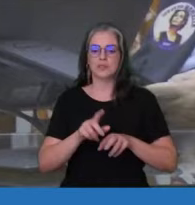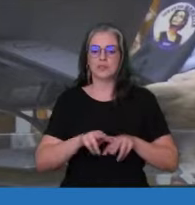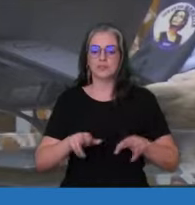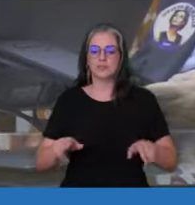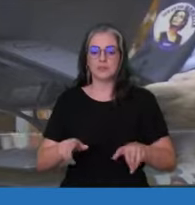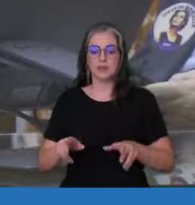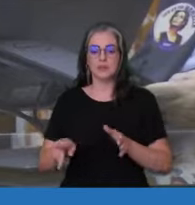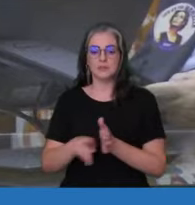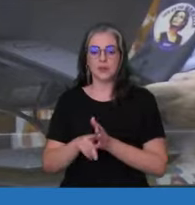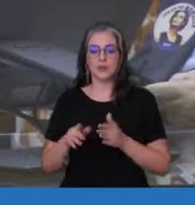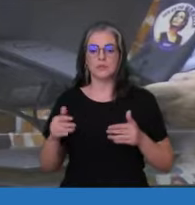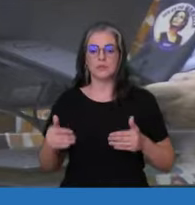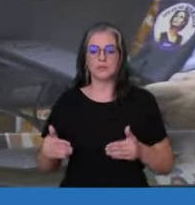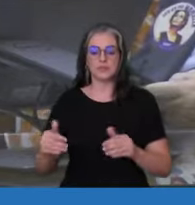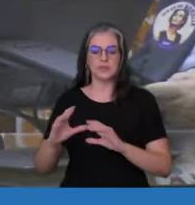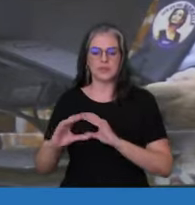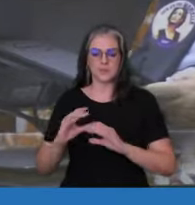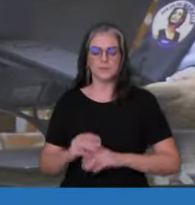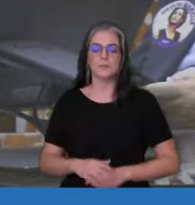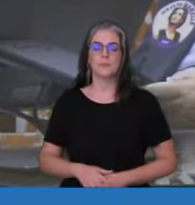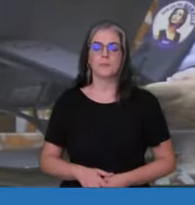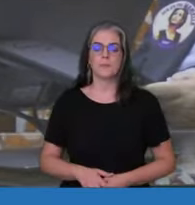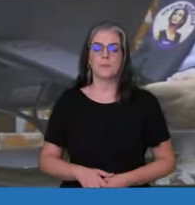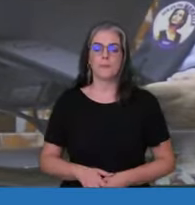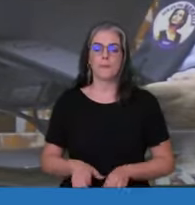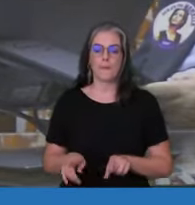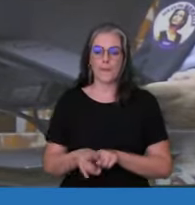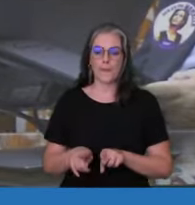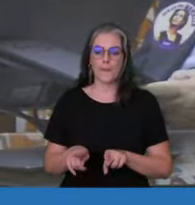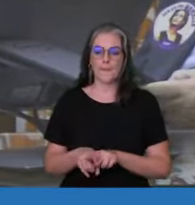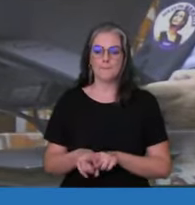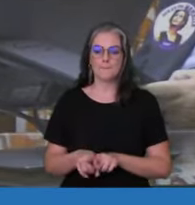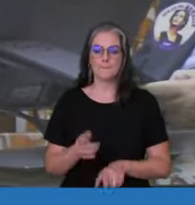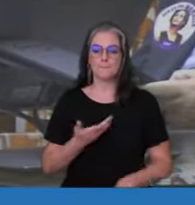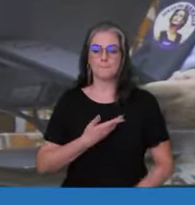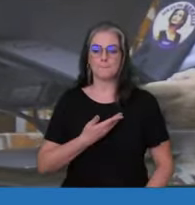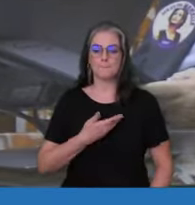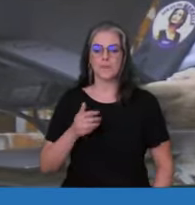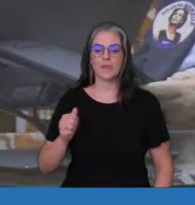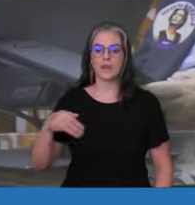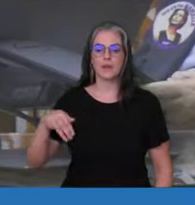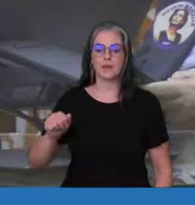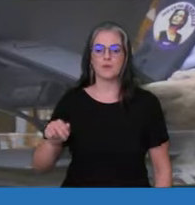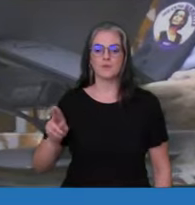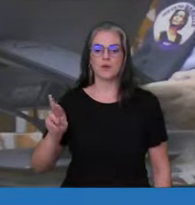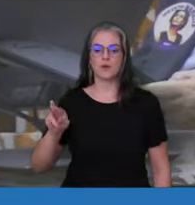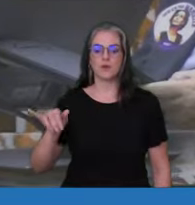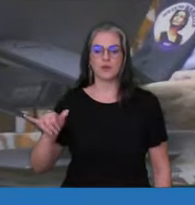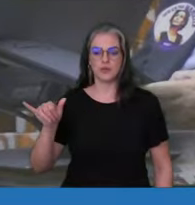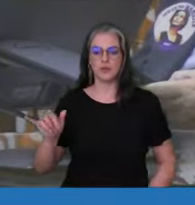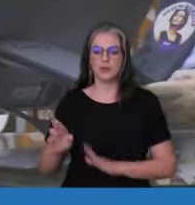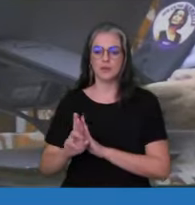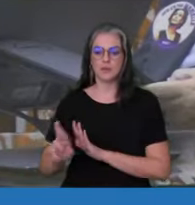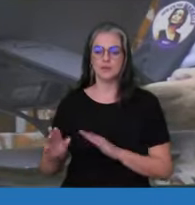Ministério das Comunicações, e do companheiro Almauri, representando aqui o Ministério da Cultura.